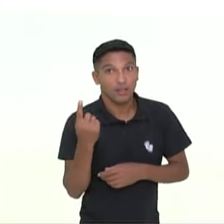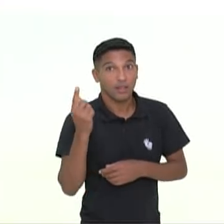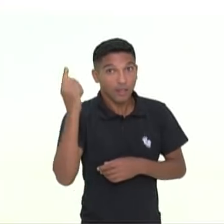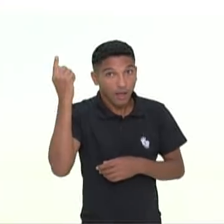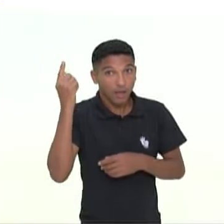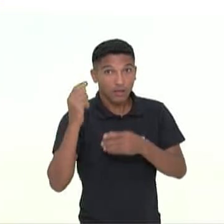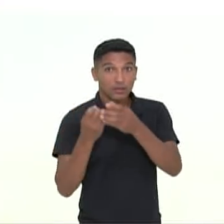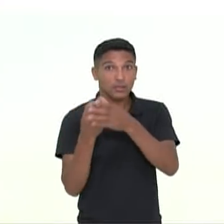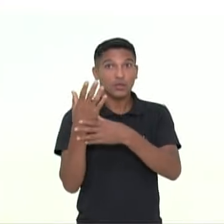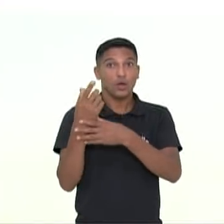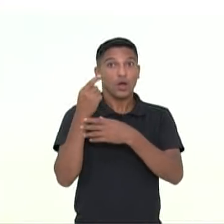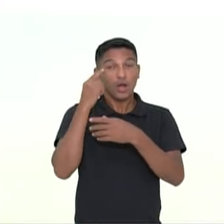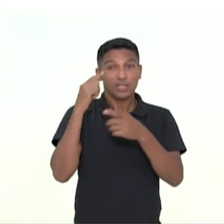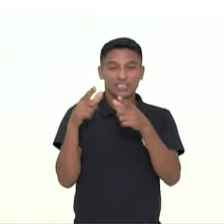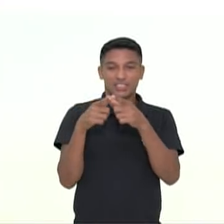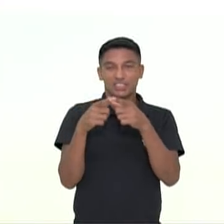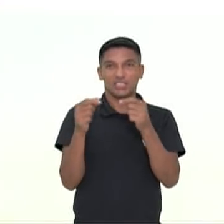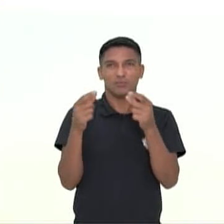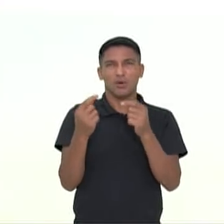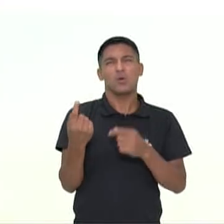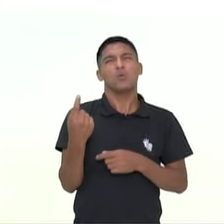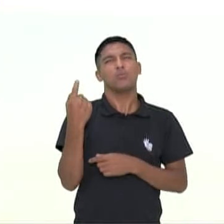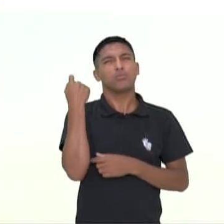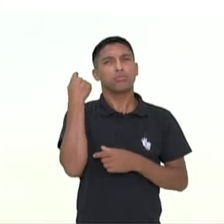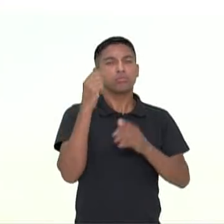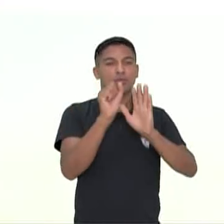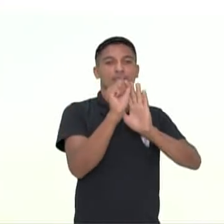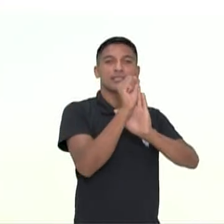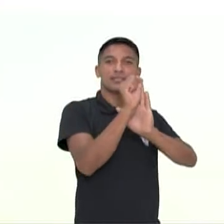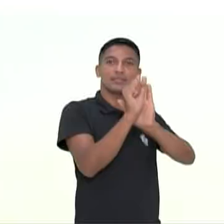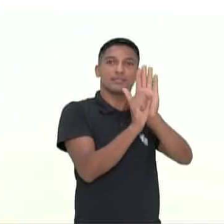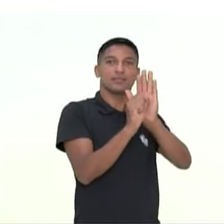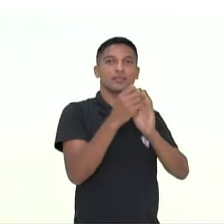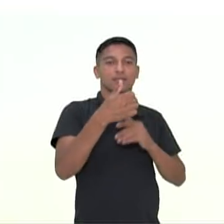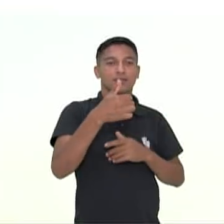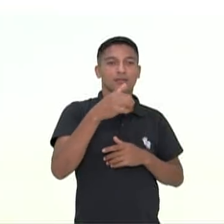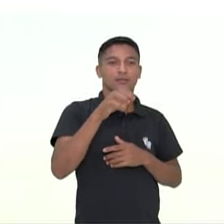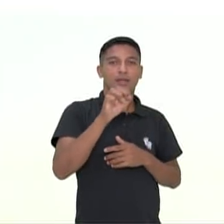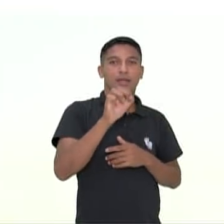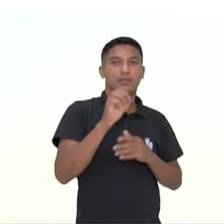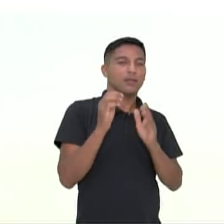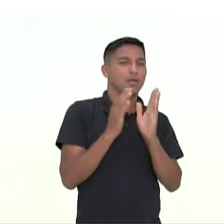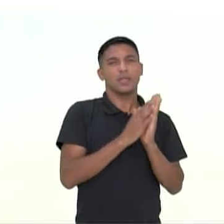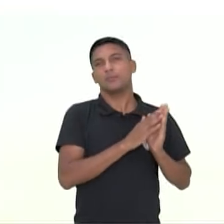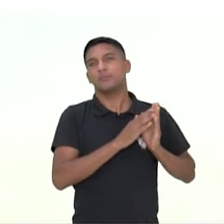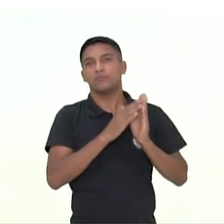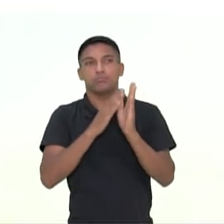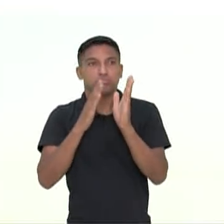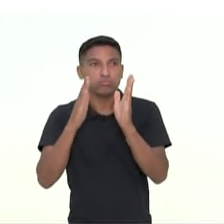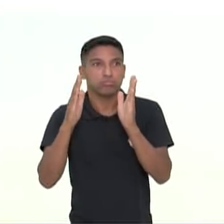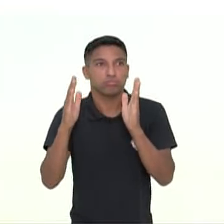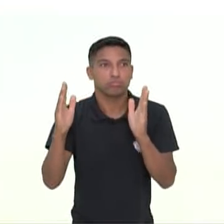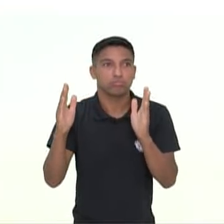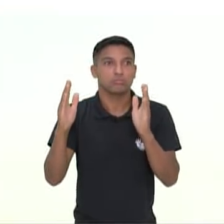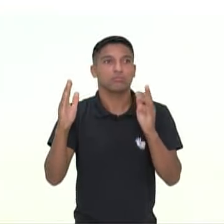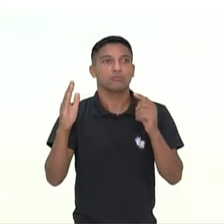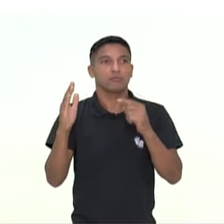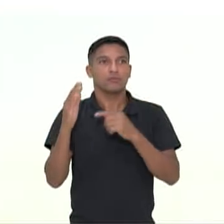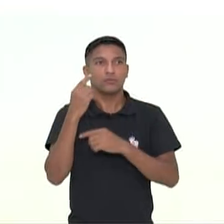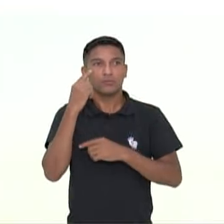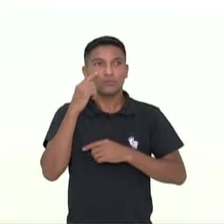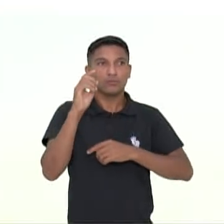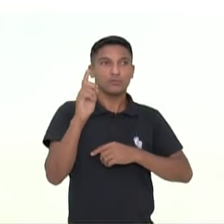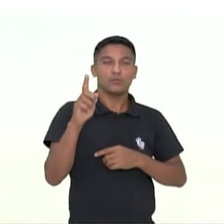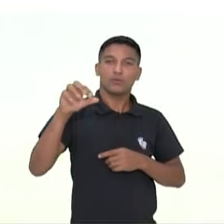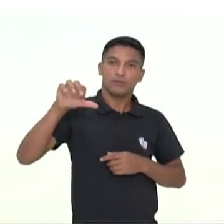do Japão feudal no século X para 1942. Influenciado pelas ideias shintoístas, principalmente